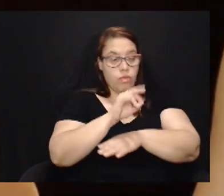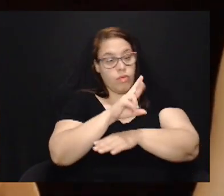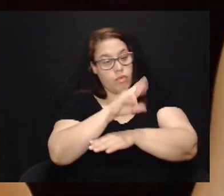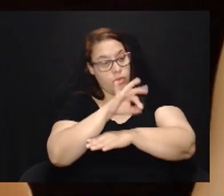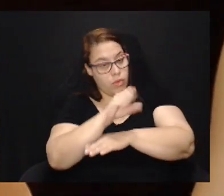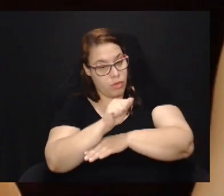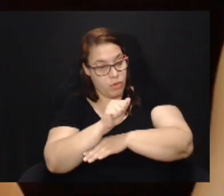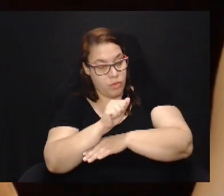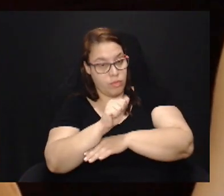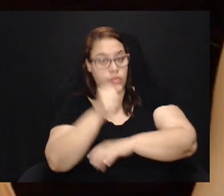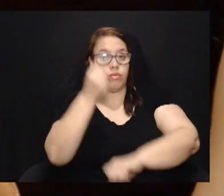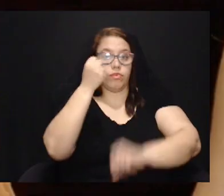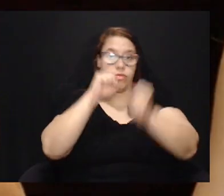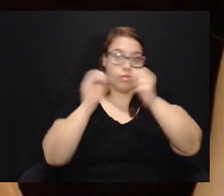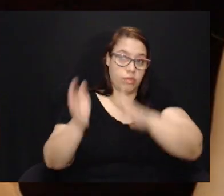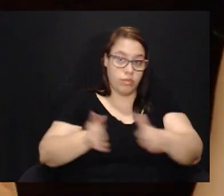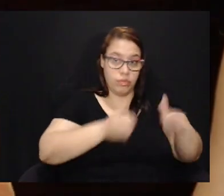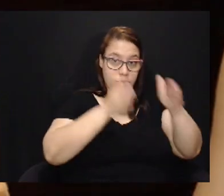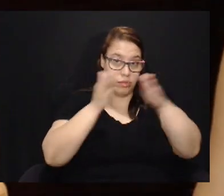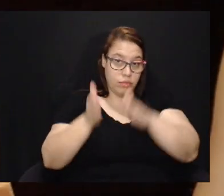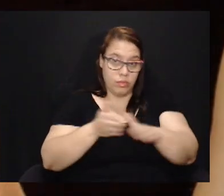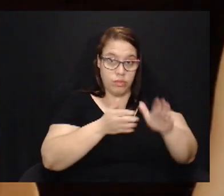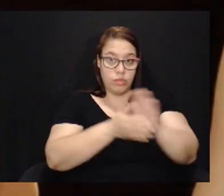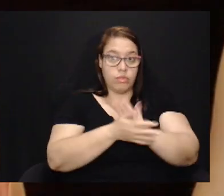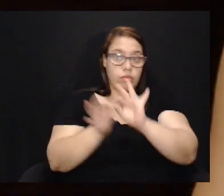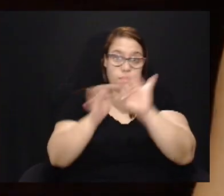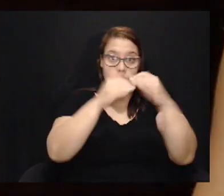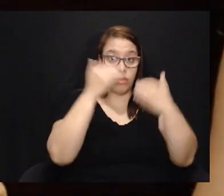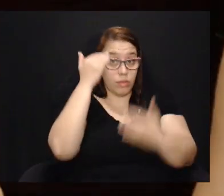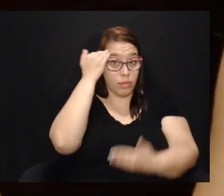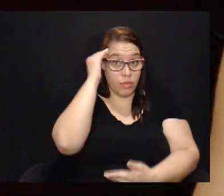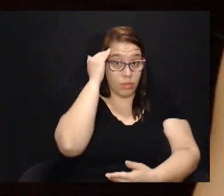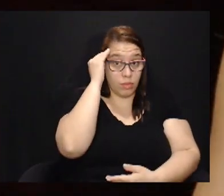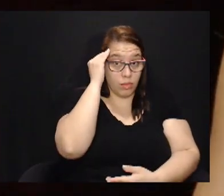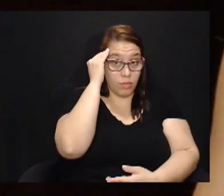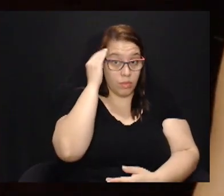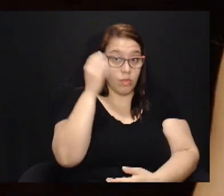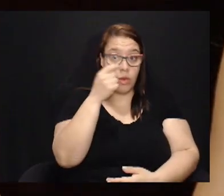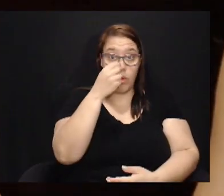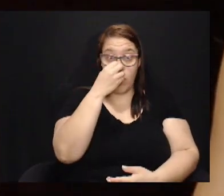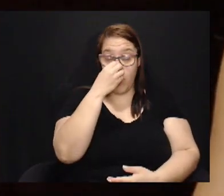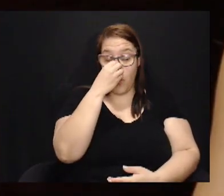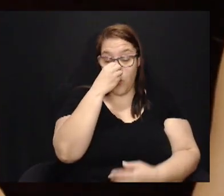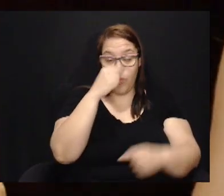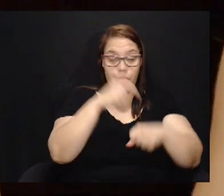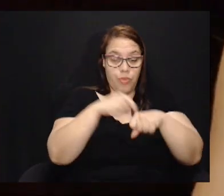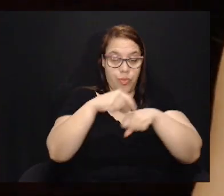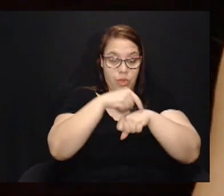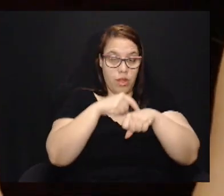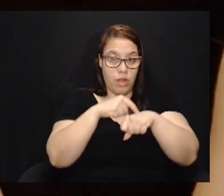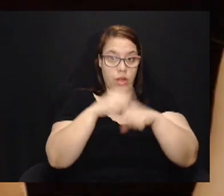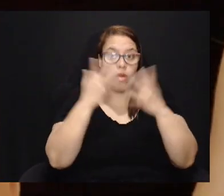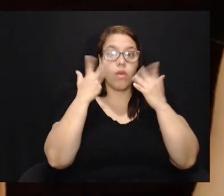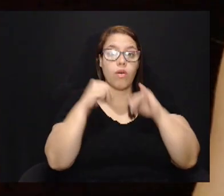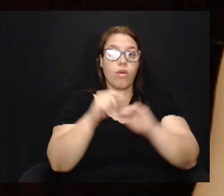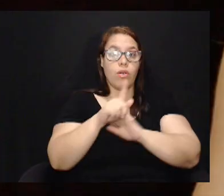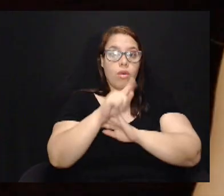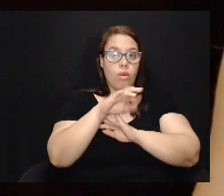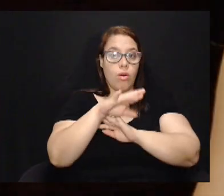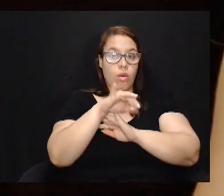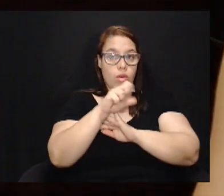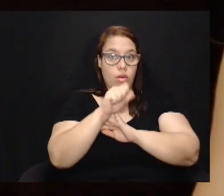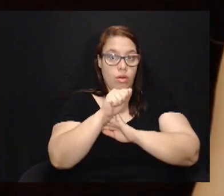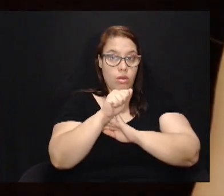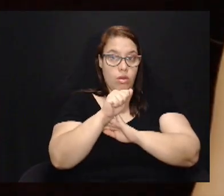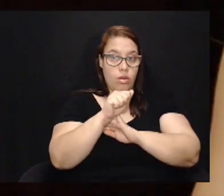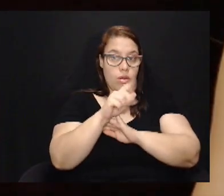para os espectadores entenderem, né? O morango é um alimento in natura. Uma geleia de morango é um alimento